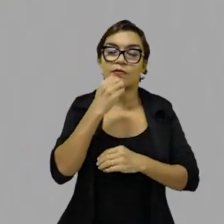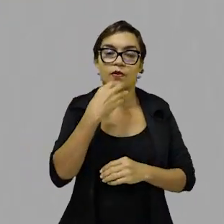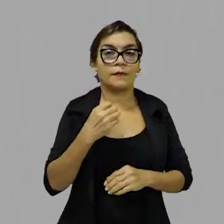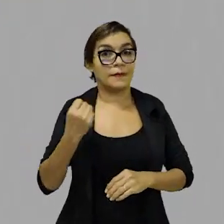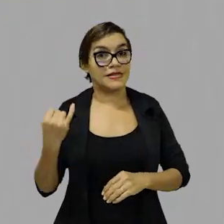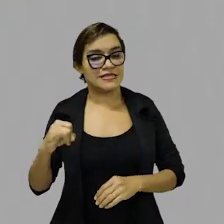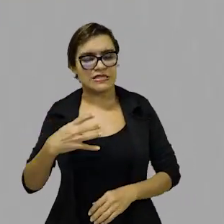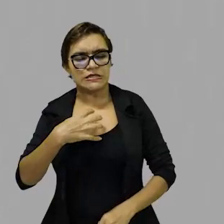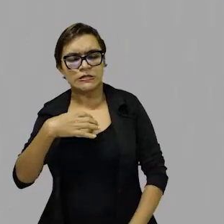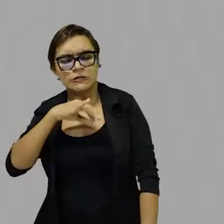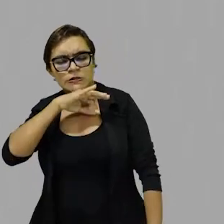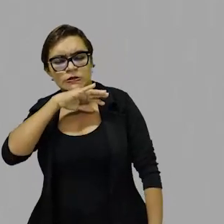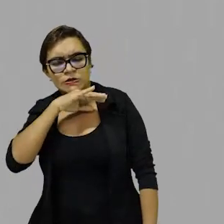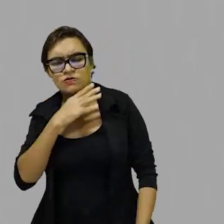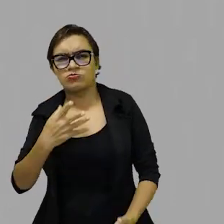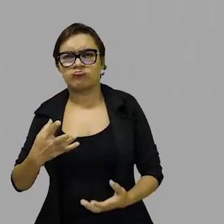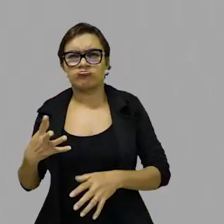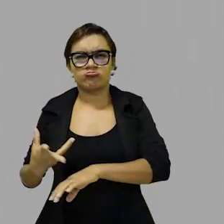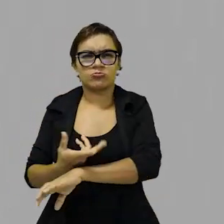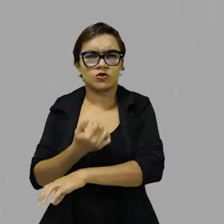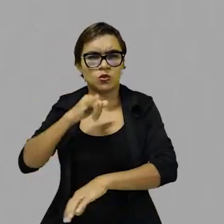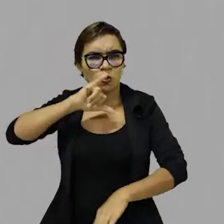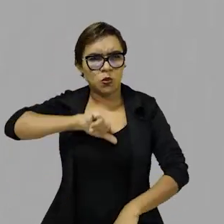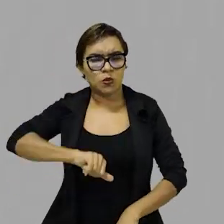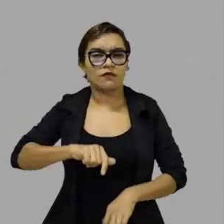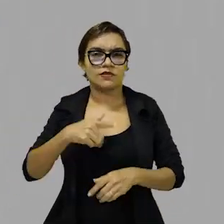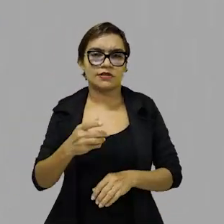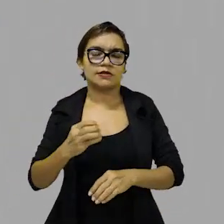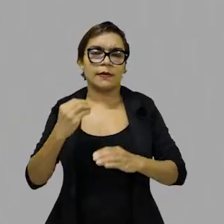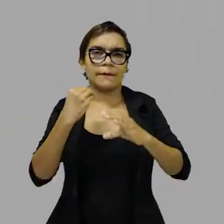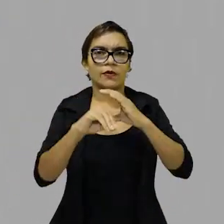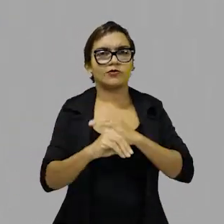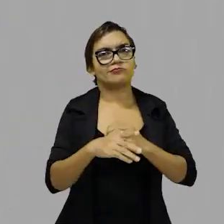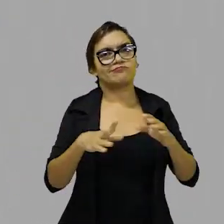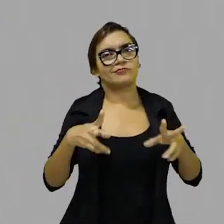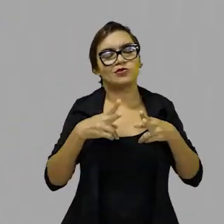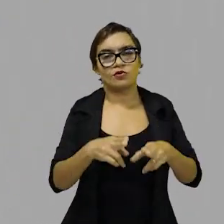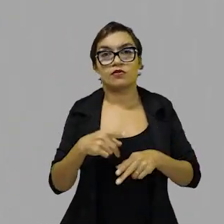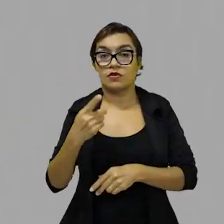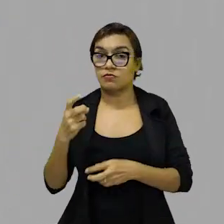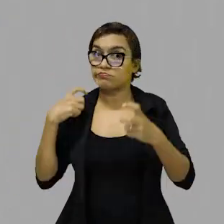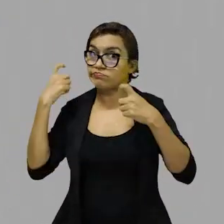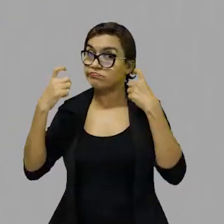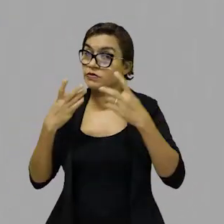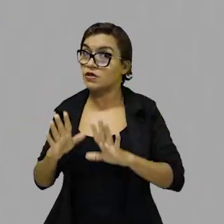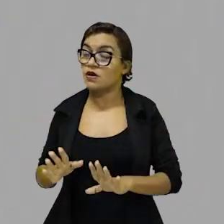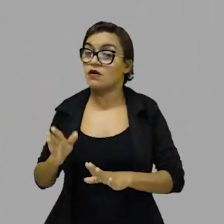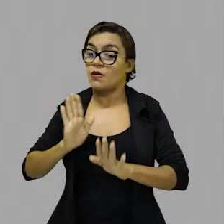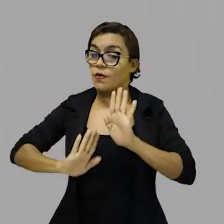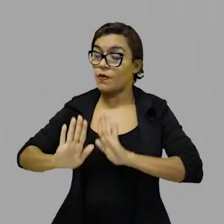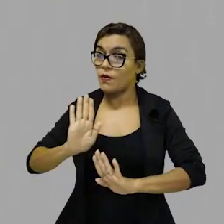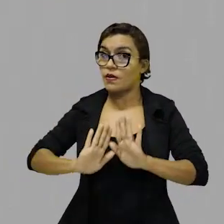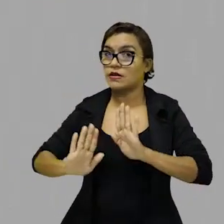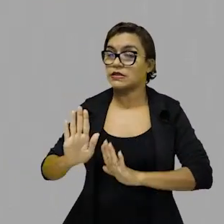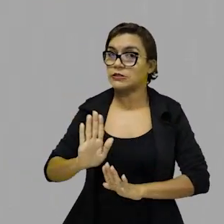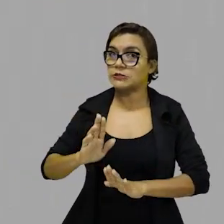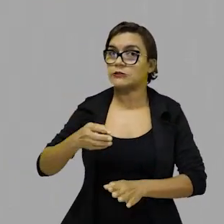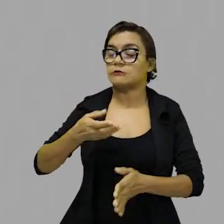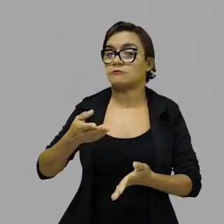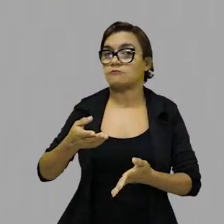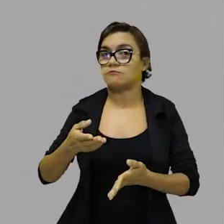ruim, péssimo emocionalmente, você acaba colocando. Agora se prepare que isso vai gerar uma série de comentários,